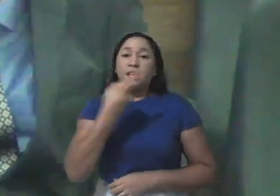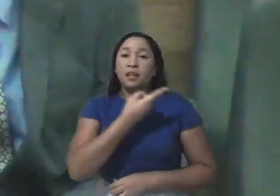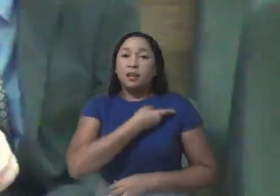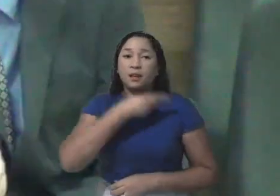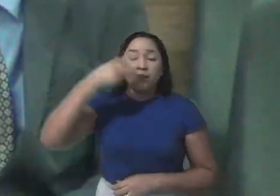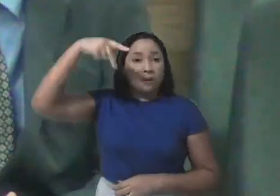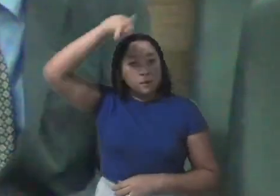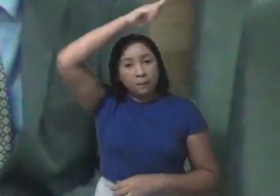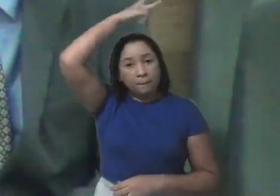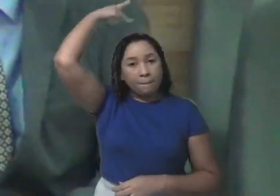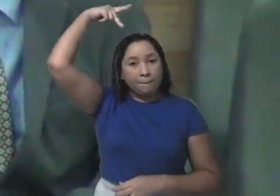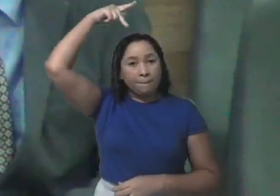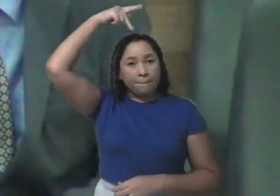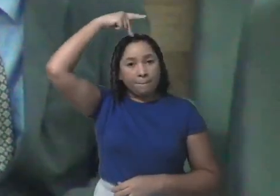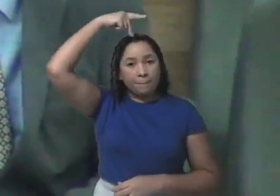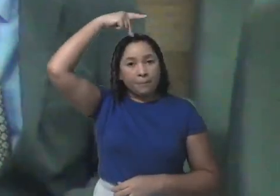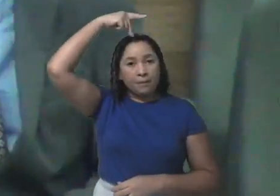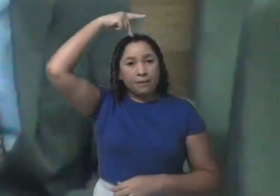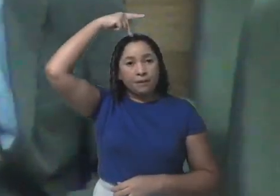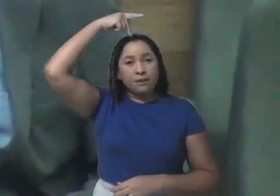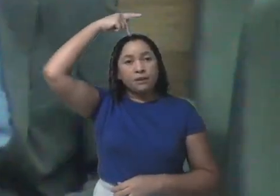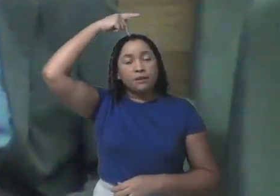pentecostais,